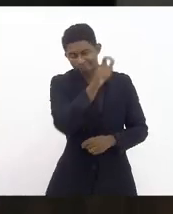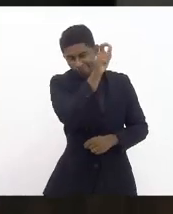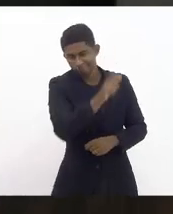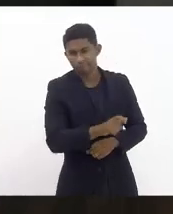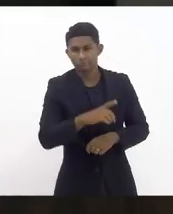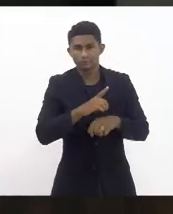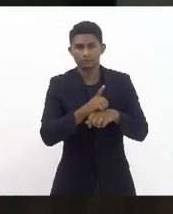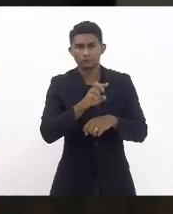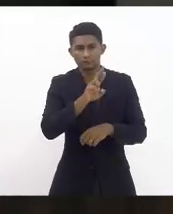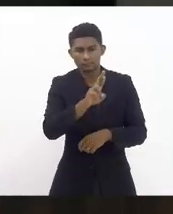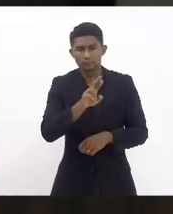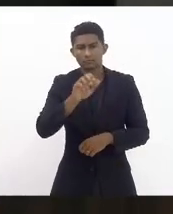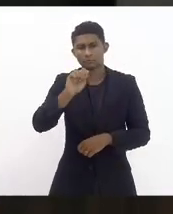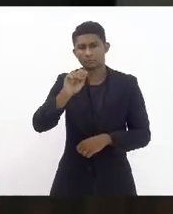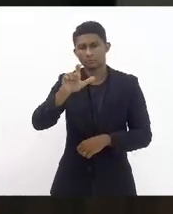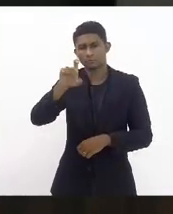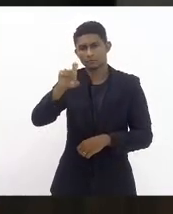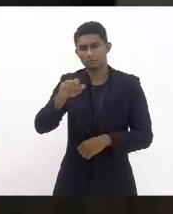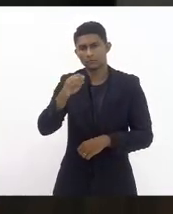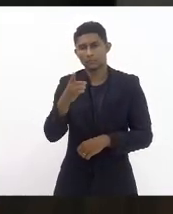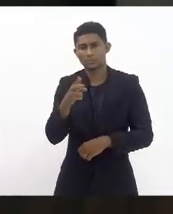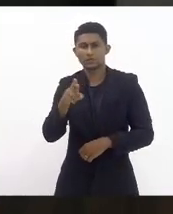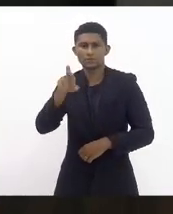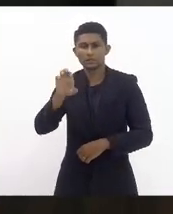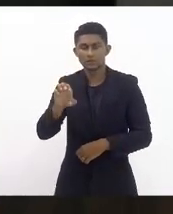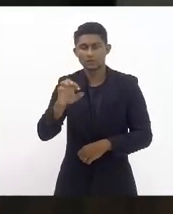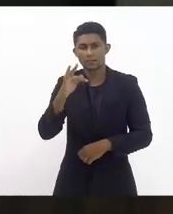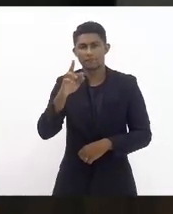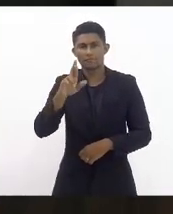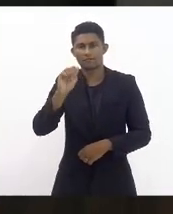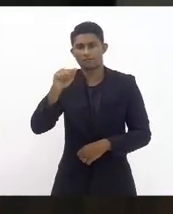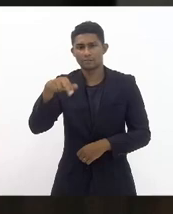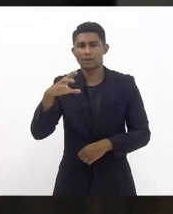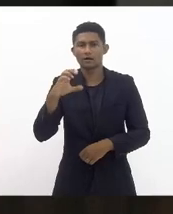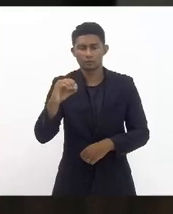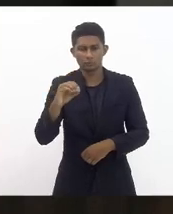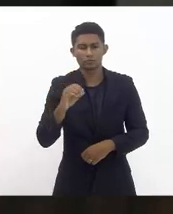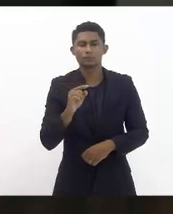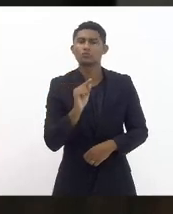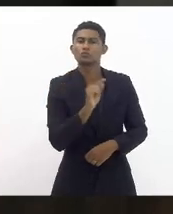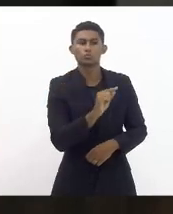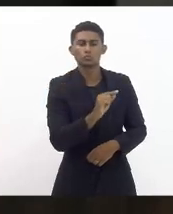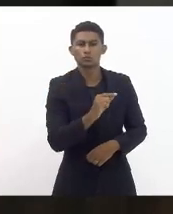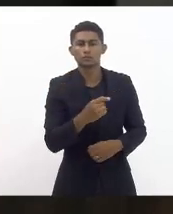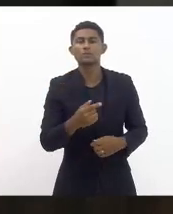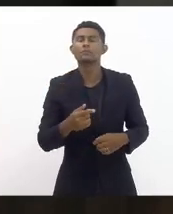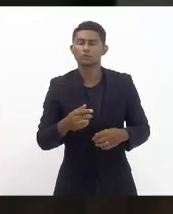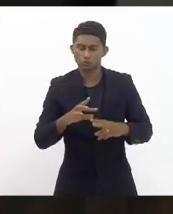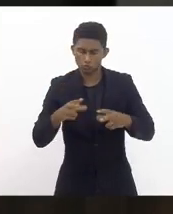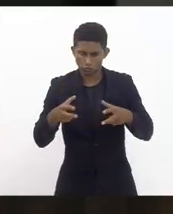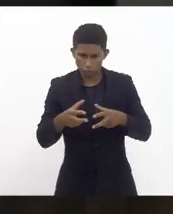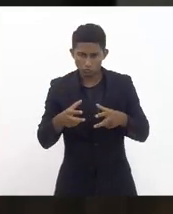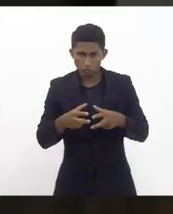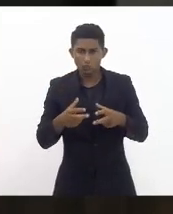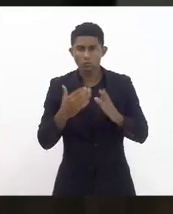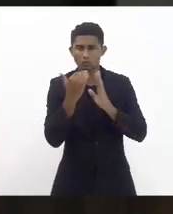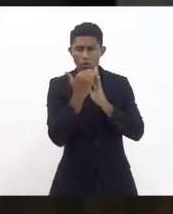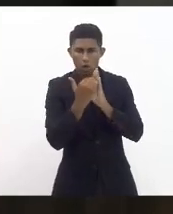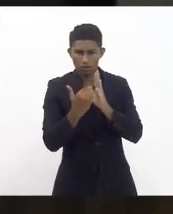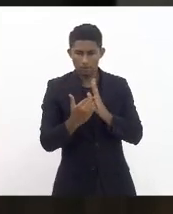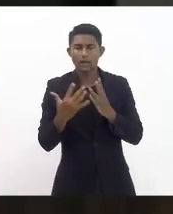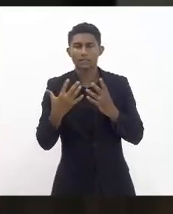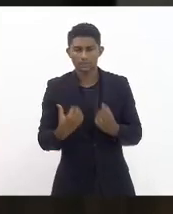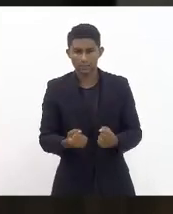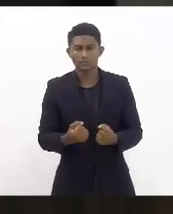excelentíssimo senhor doutor desembargador Alexandre Antônio Franco Freitas Câmara, Parecida da Comissão de Normas Internas e Proposições Externas favorável,